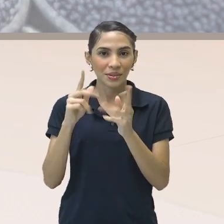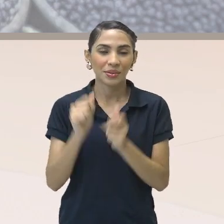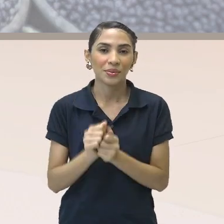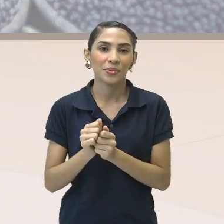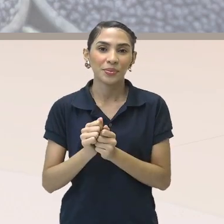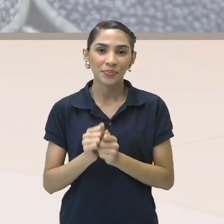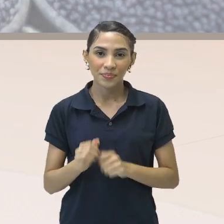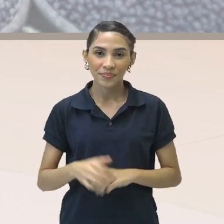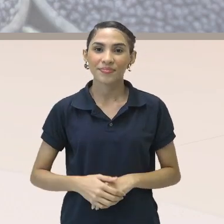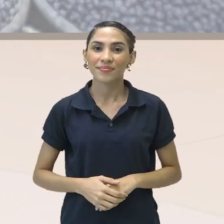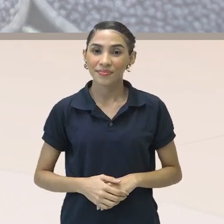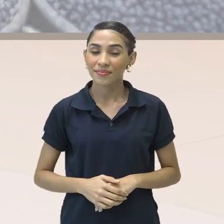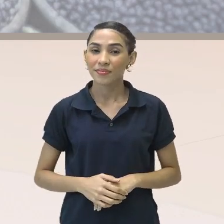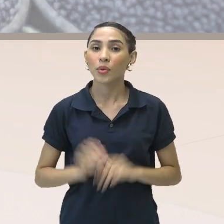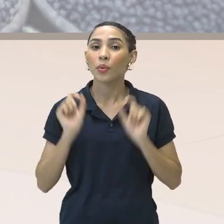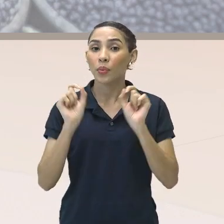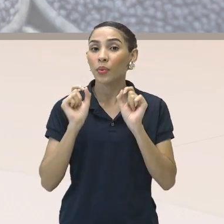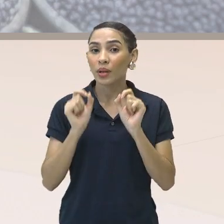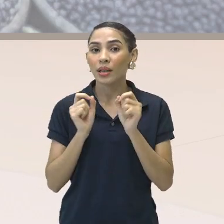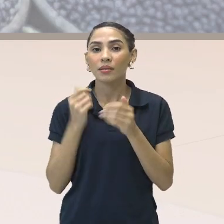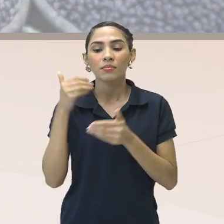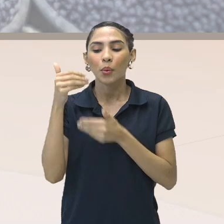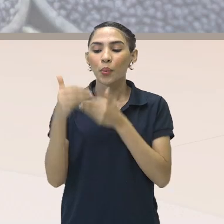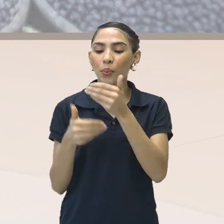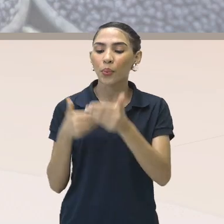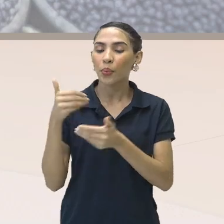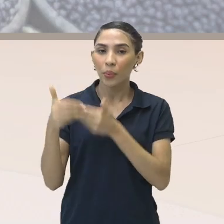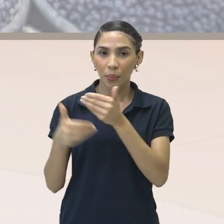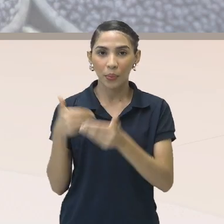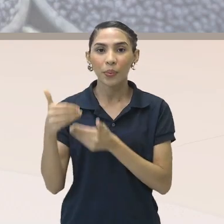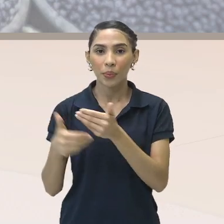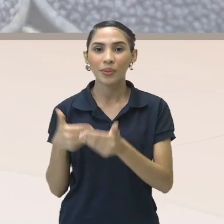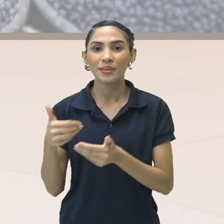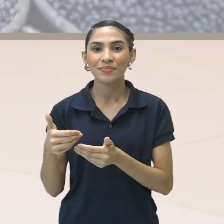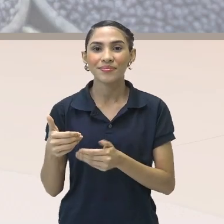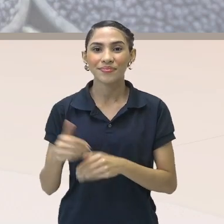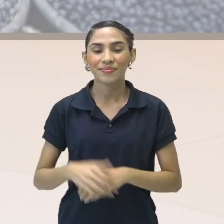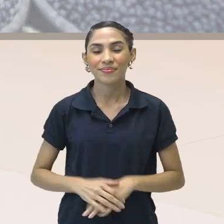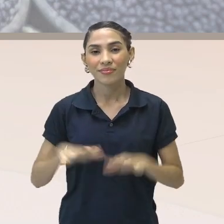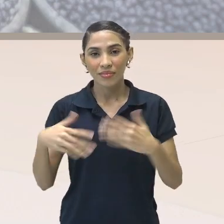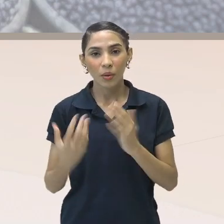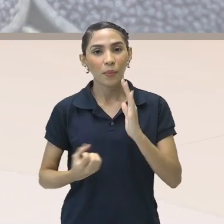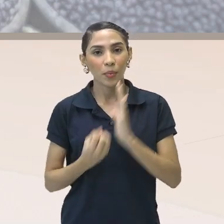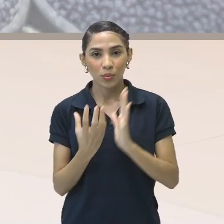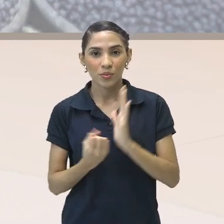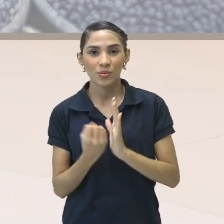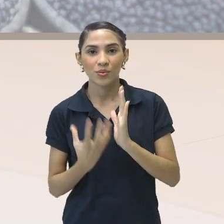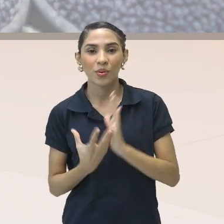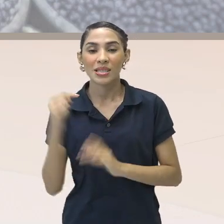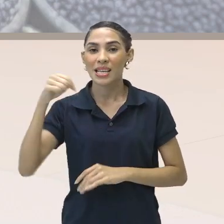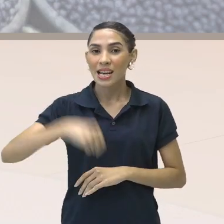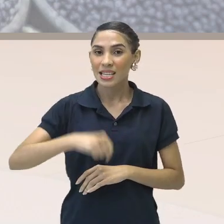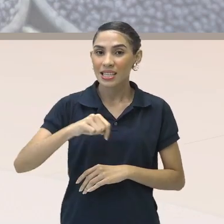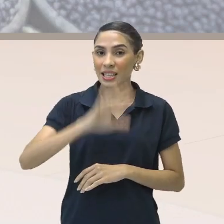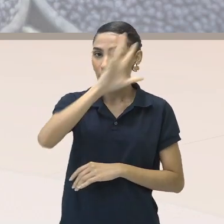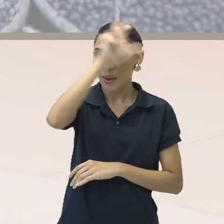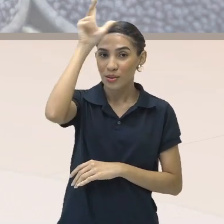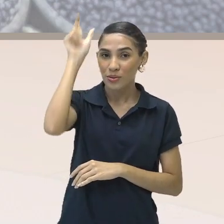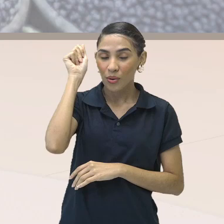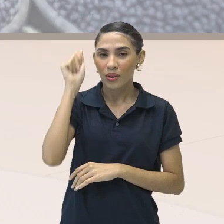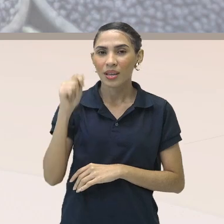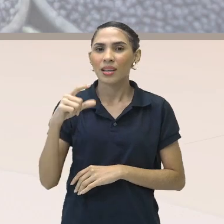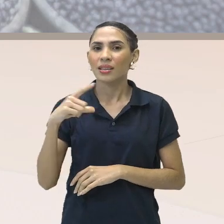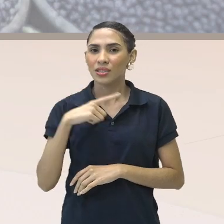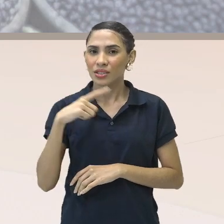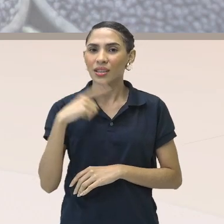isso, fosse sendo passada, né, de tempos em tempos. Né? Então, as produções aqui na região amazônica, existe